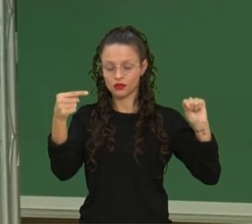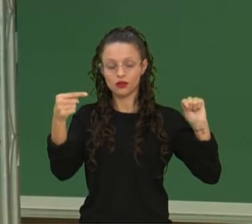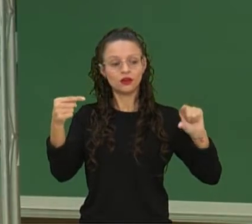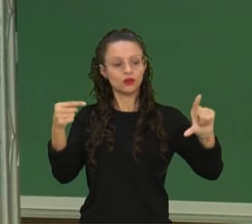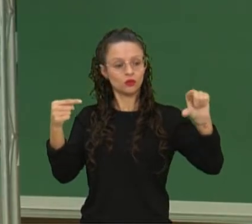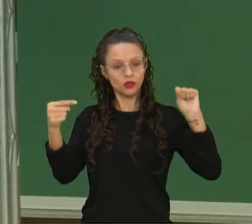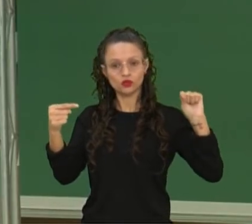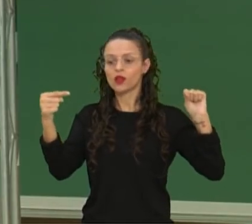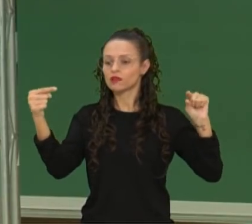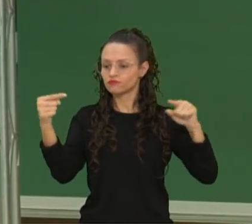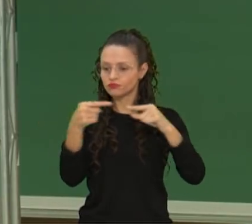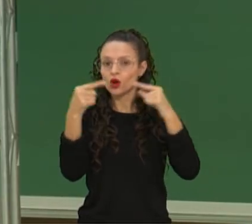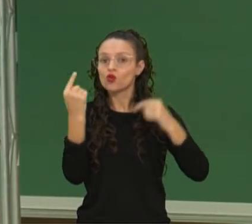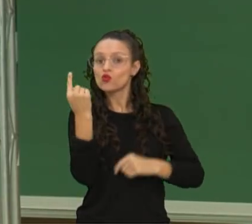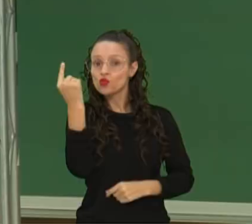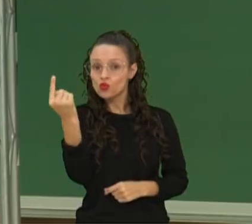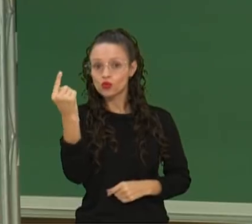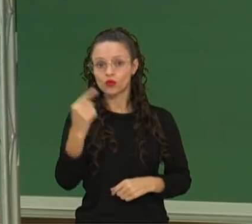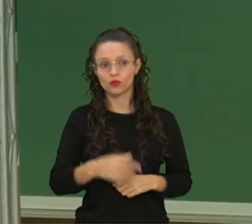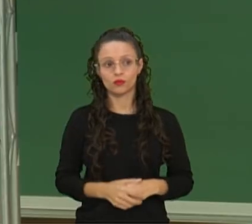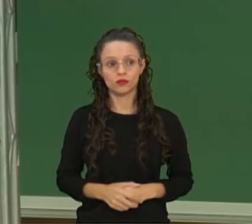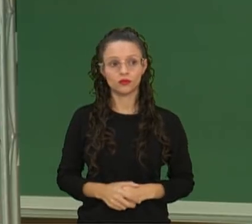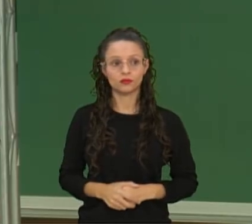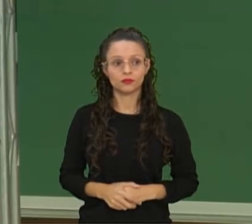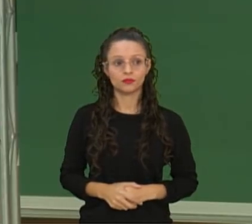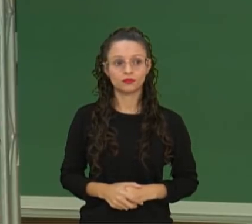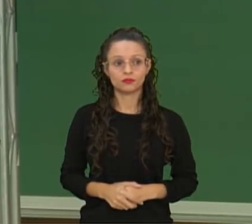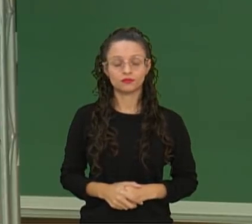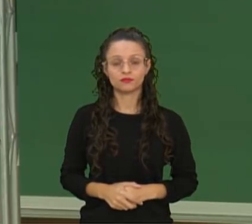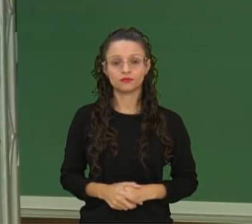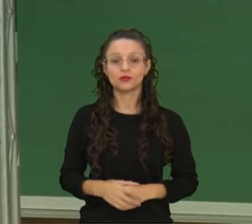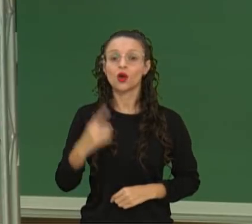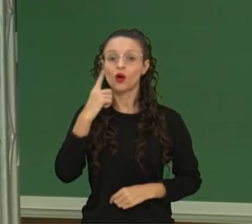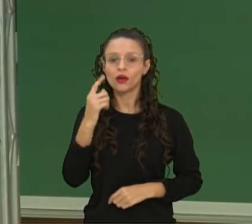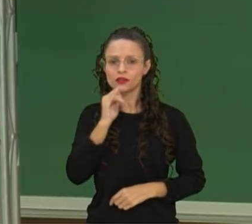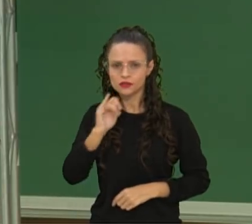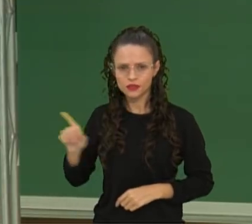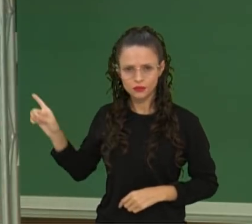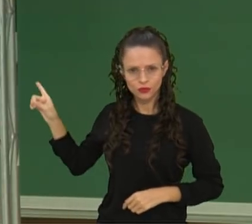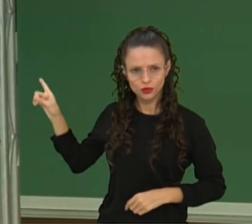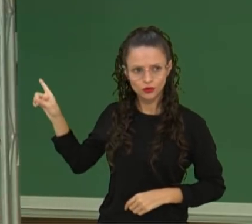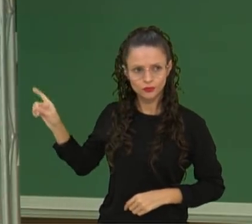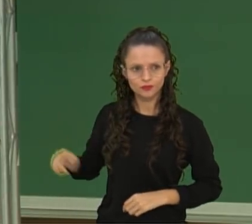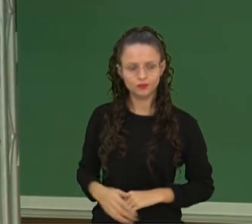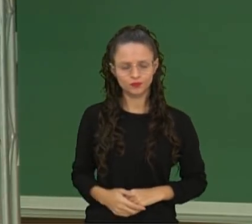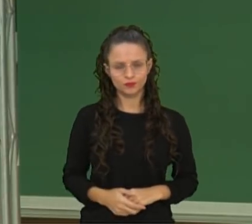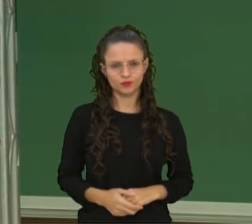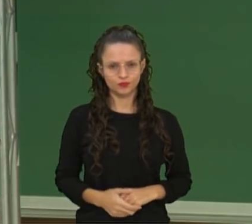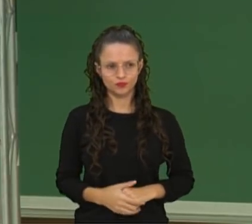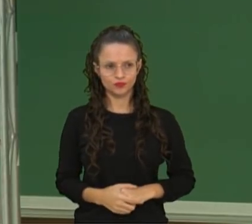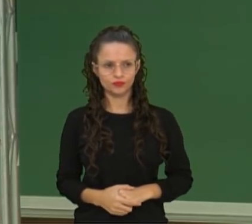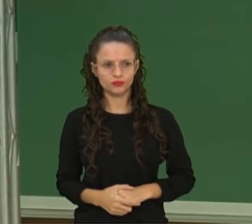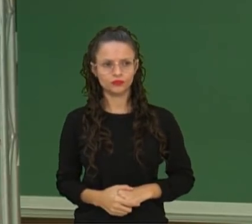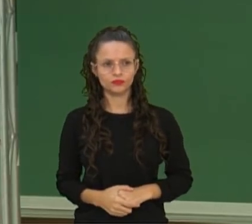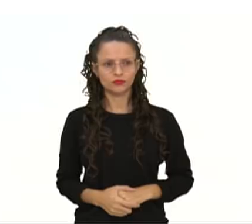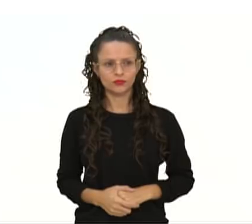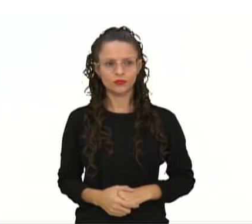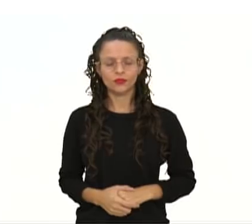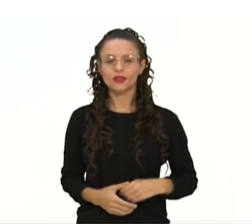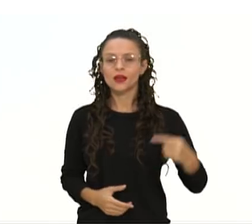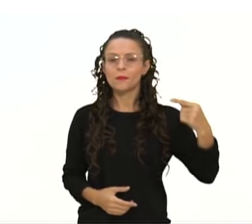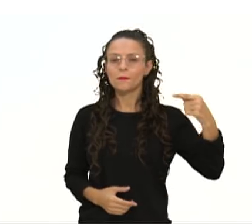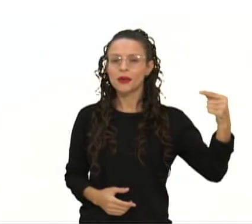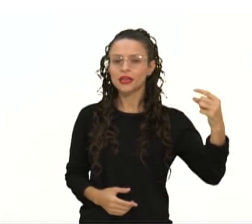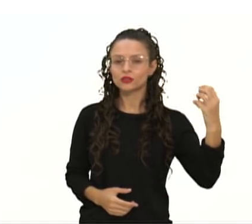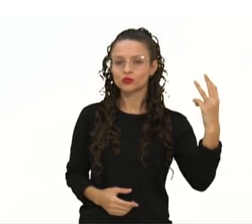chegada. Beleza? Vamos lá. Olha esse exemplo. Nesse caso aqui, do menos